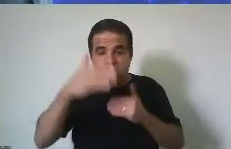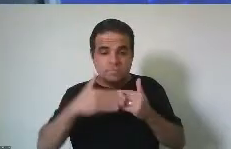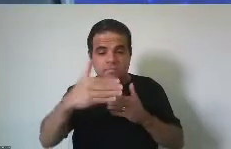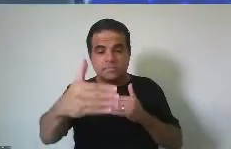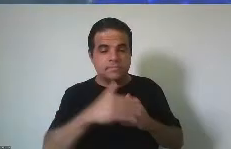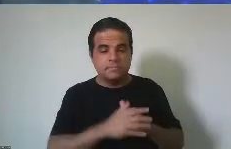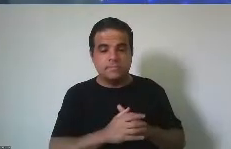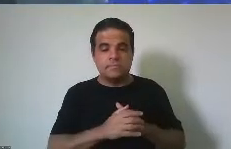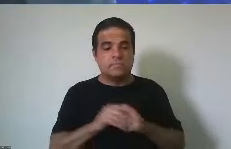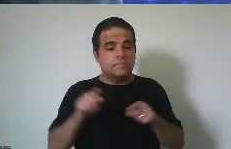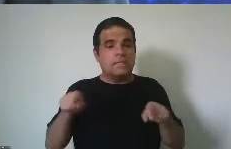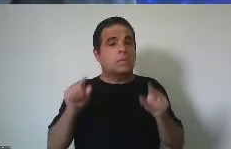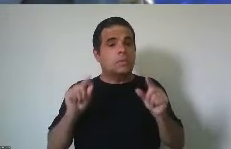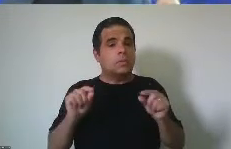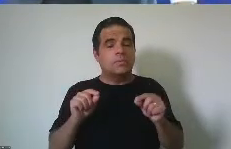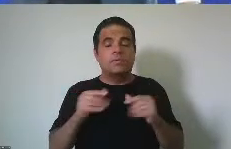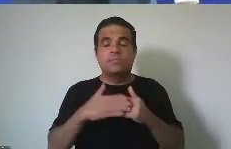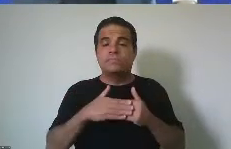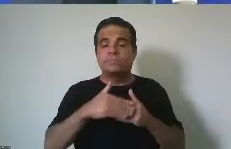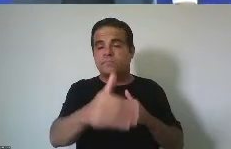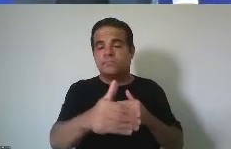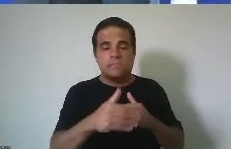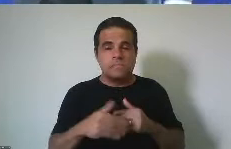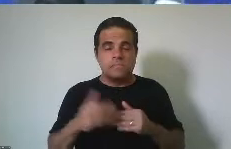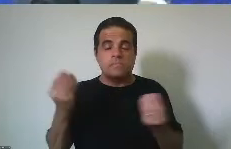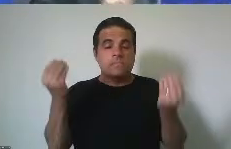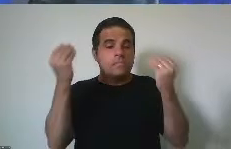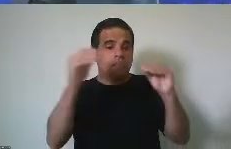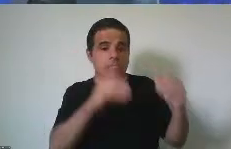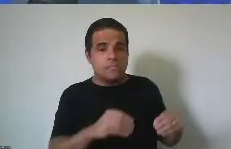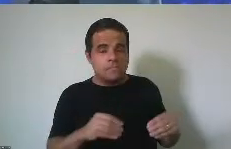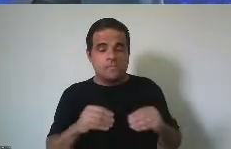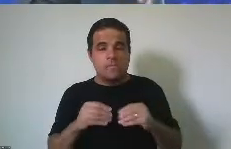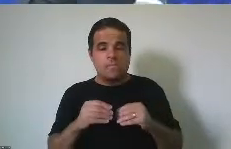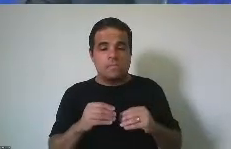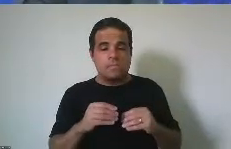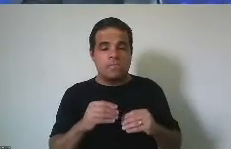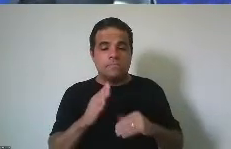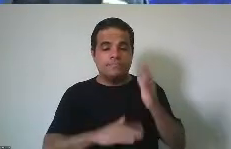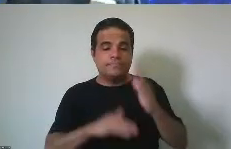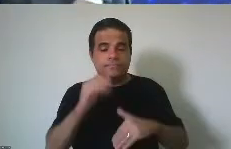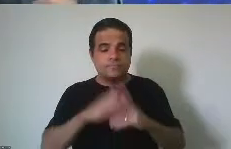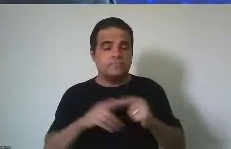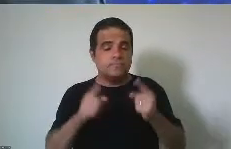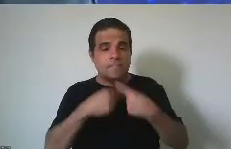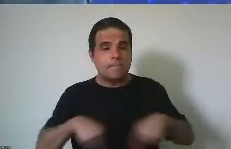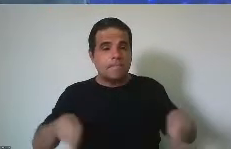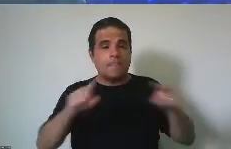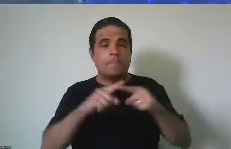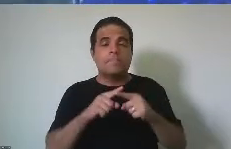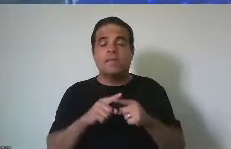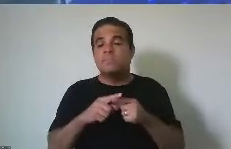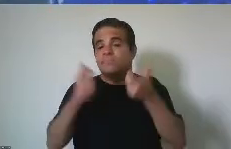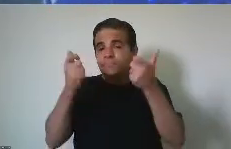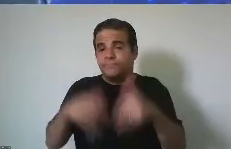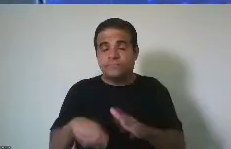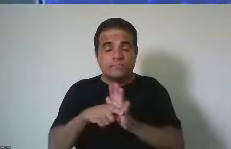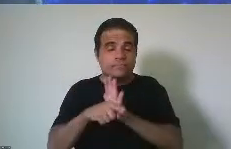mano Aqui passamos pelos principais componentes fizemos um overview sobre o processo